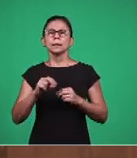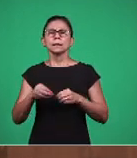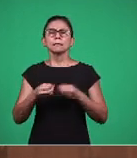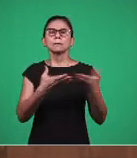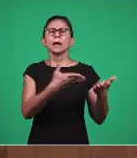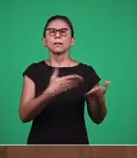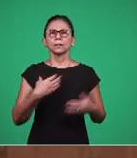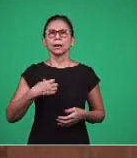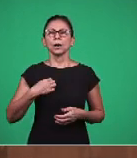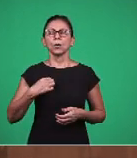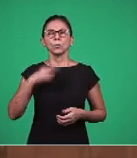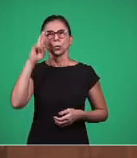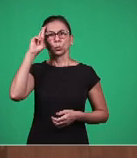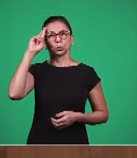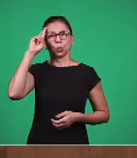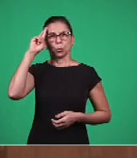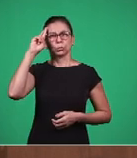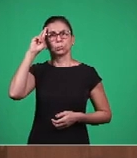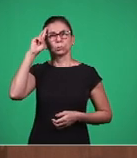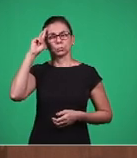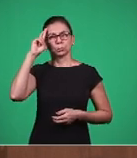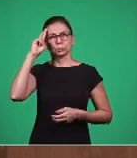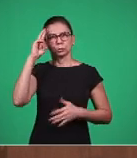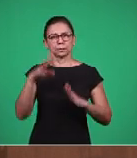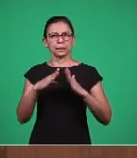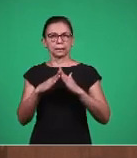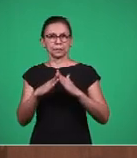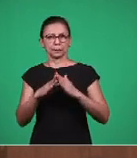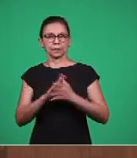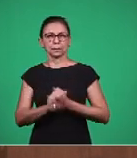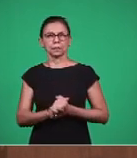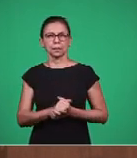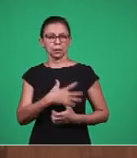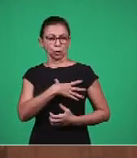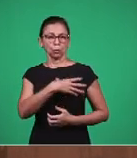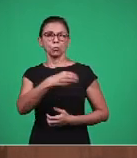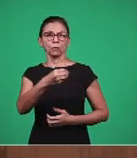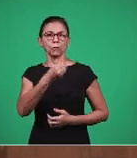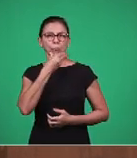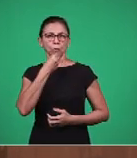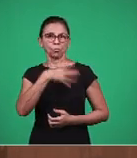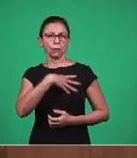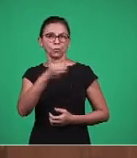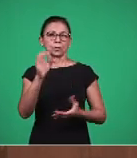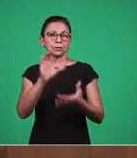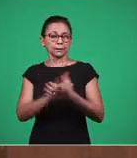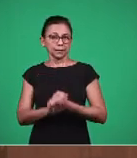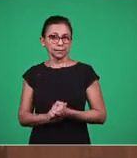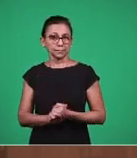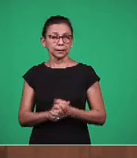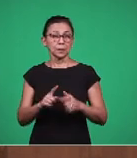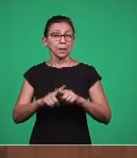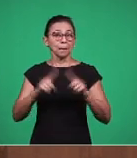Interessante. Ele convidava para o casamento do noivo, do filho, e ele dava a veste, porque as pessoas vinham com